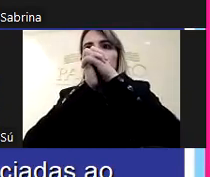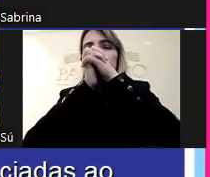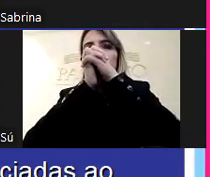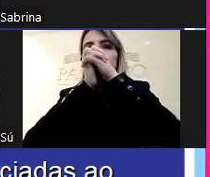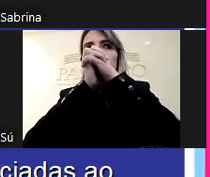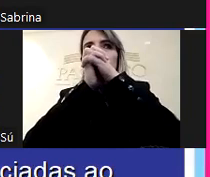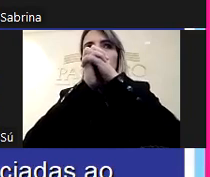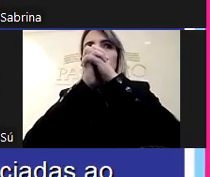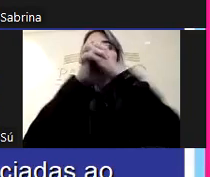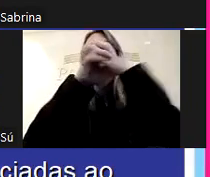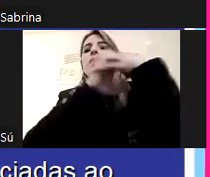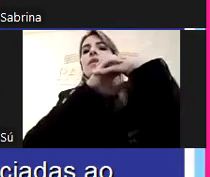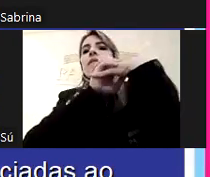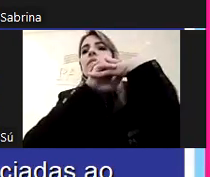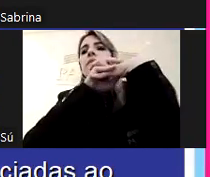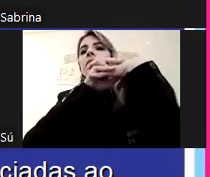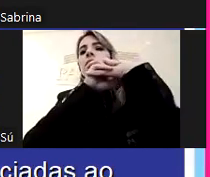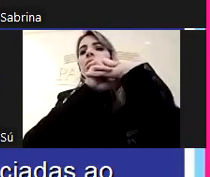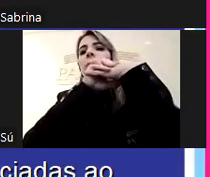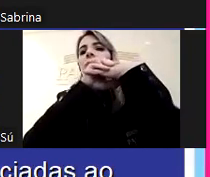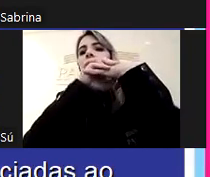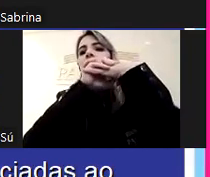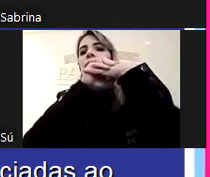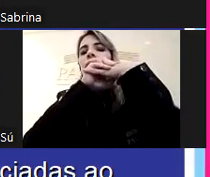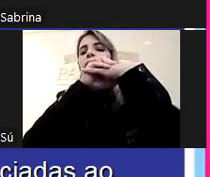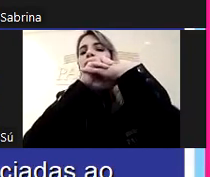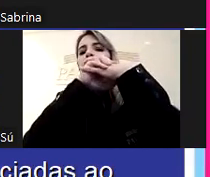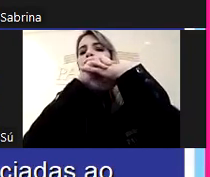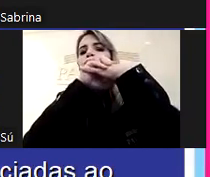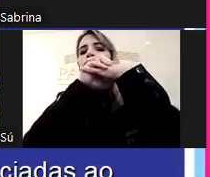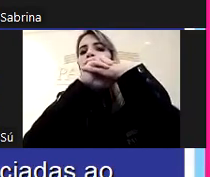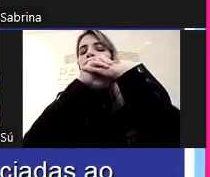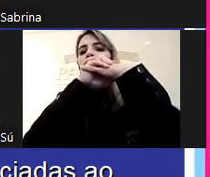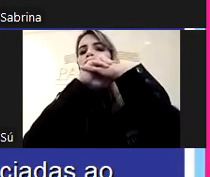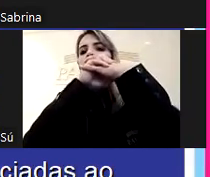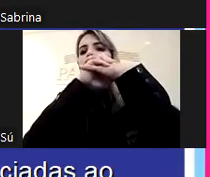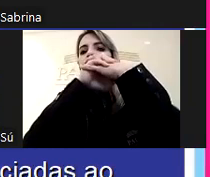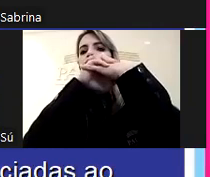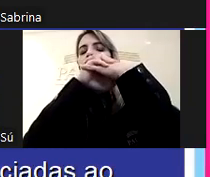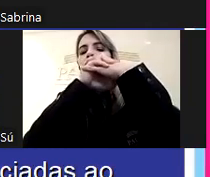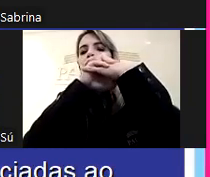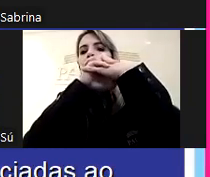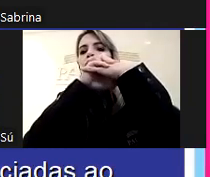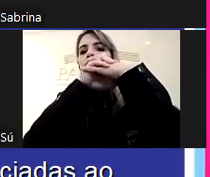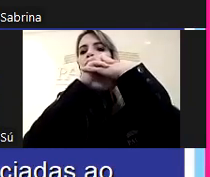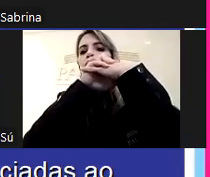As mais comuns são distúrbios hormonais, infecções